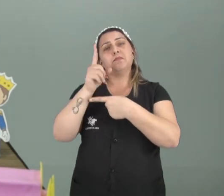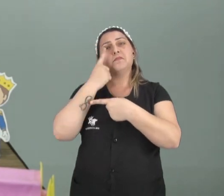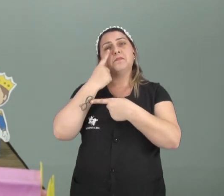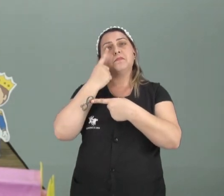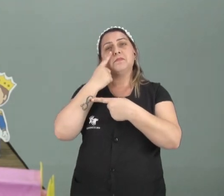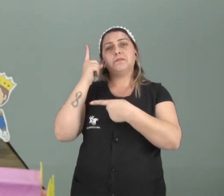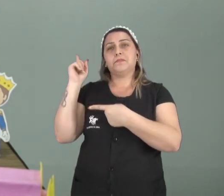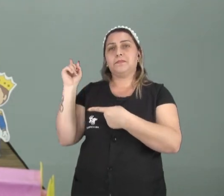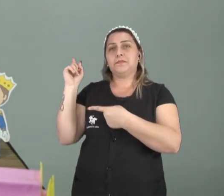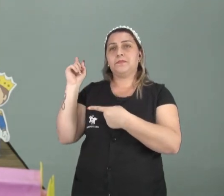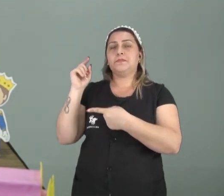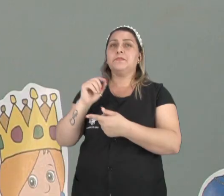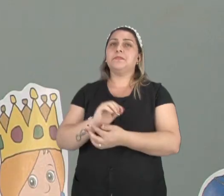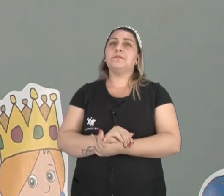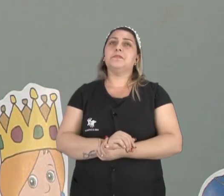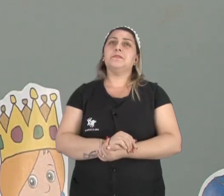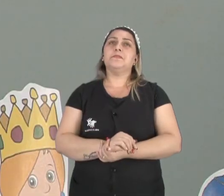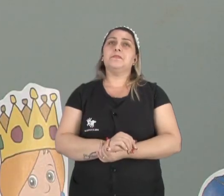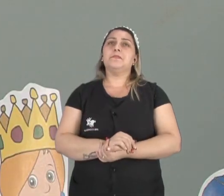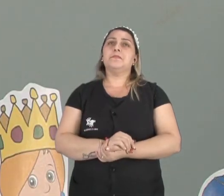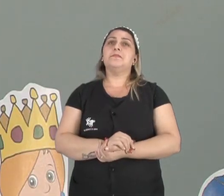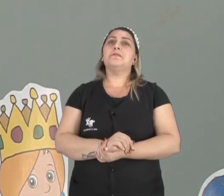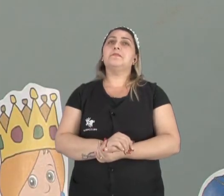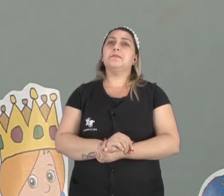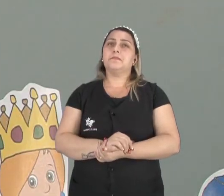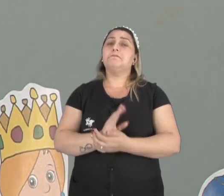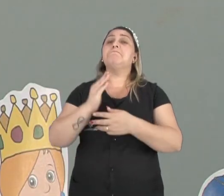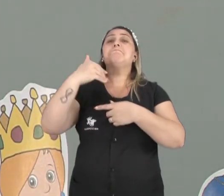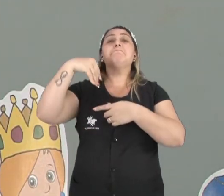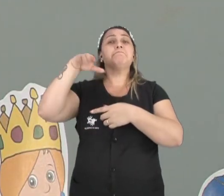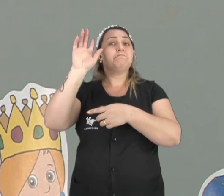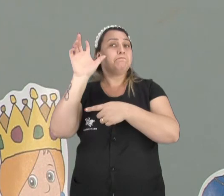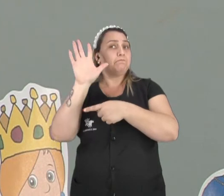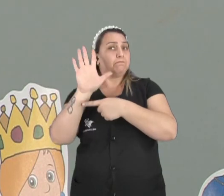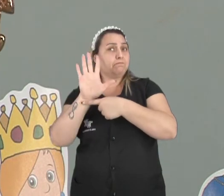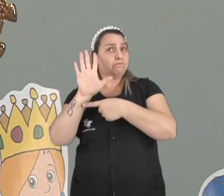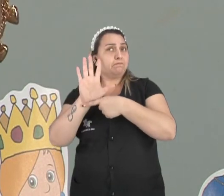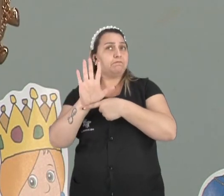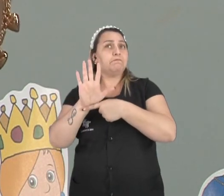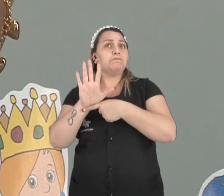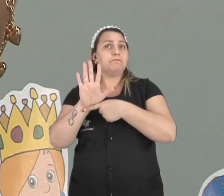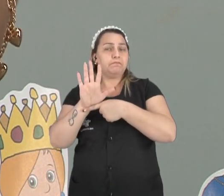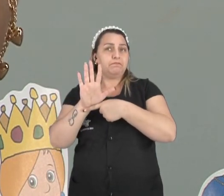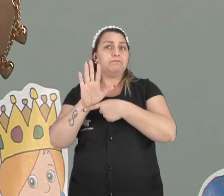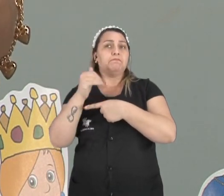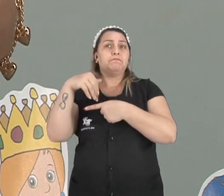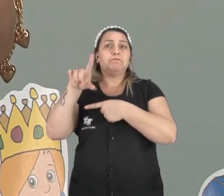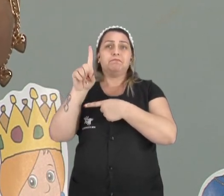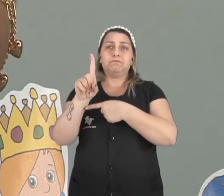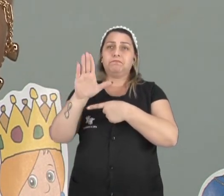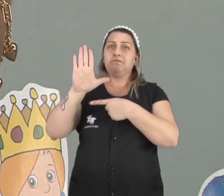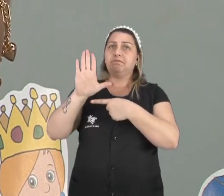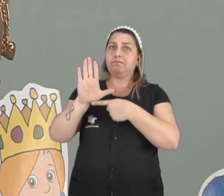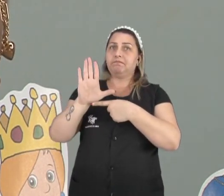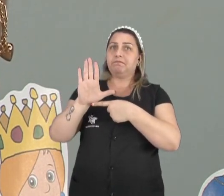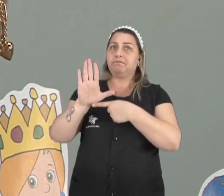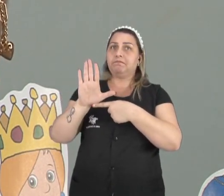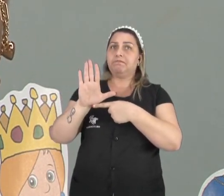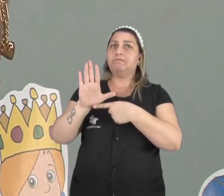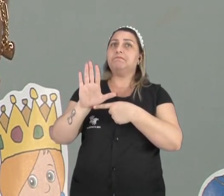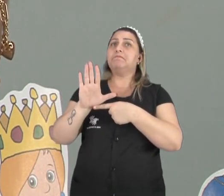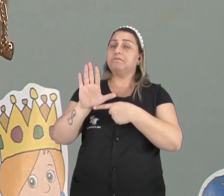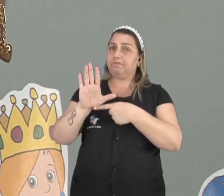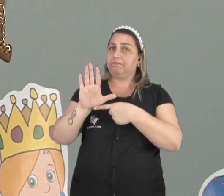conferir? Olha lá, então, eu medi aqui 1 palmo e ainda,